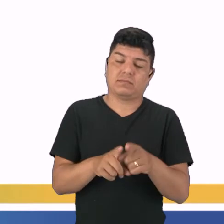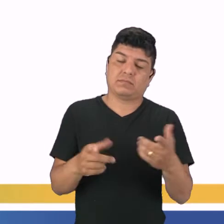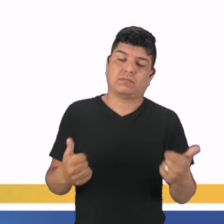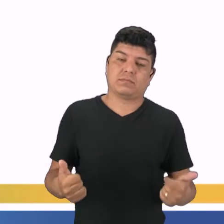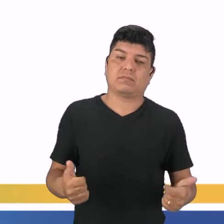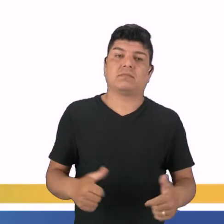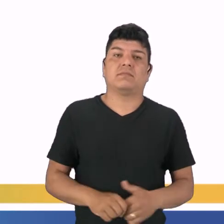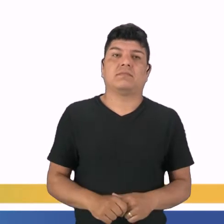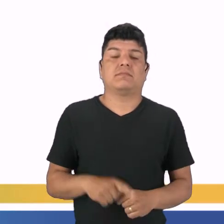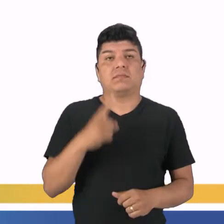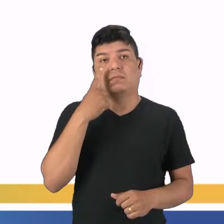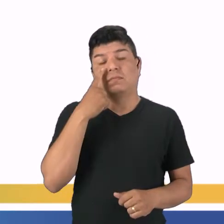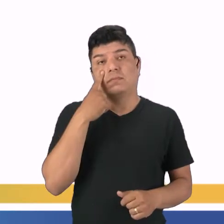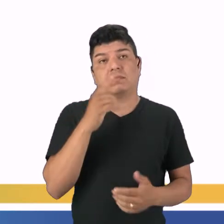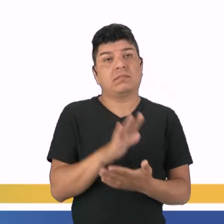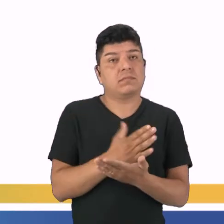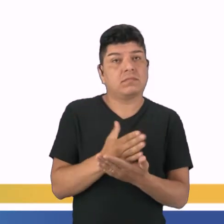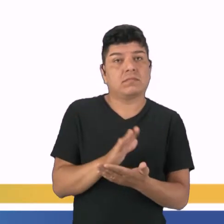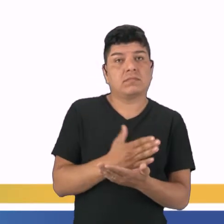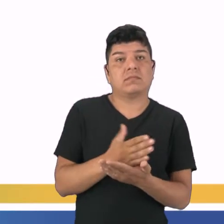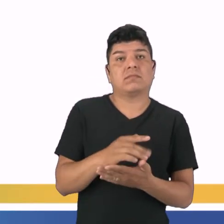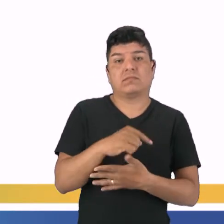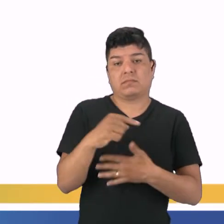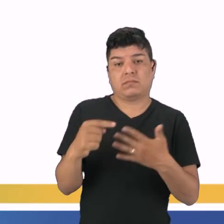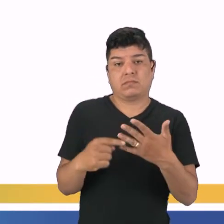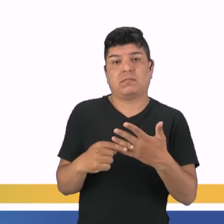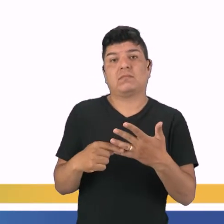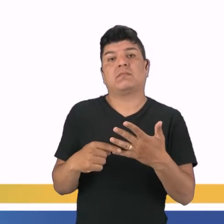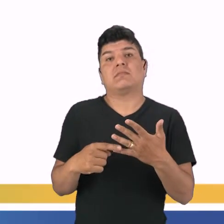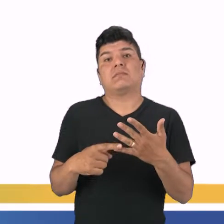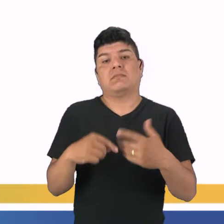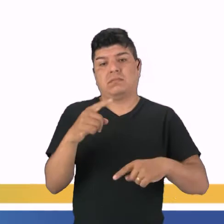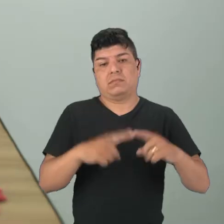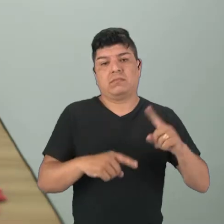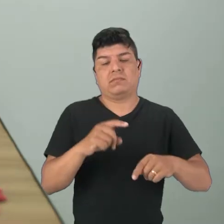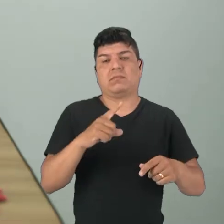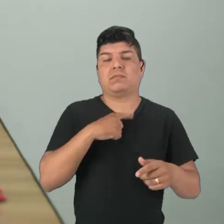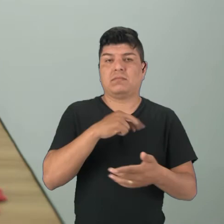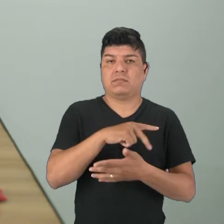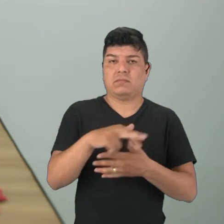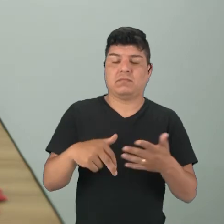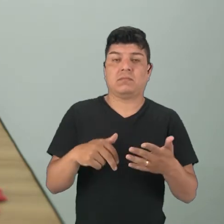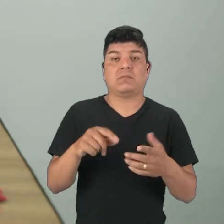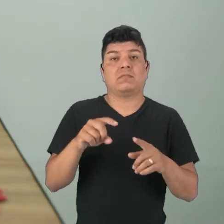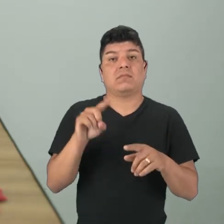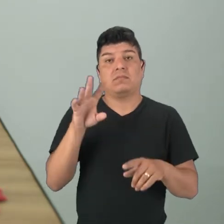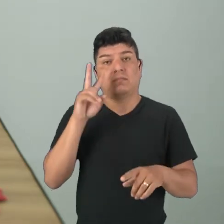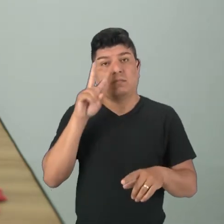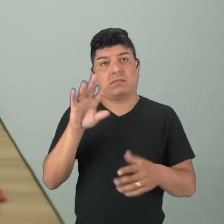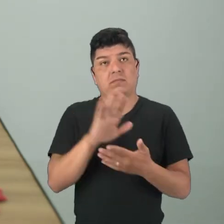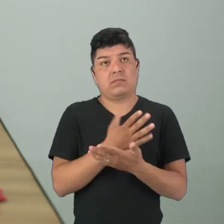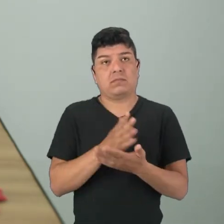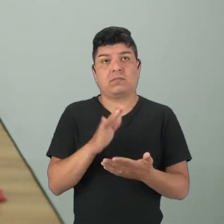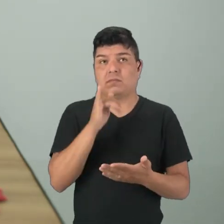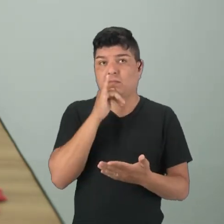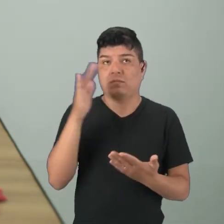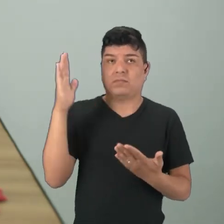né? Vejamos algumas propriedades físicas da matéria. Existem várias, mas nós vamos ver algumas aqui, tá